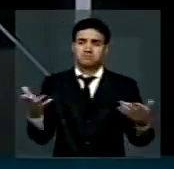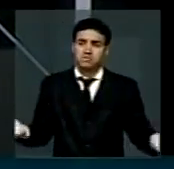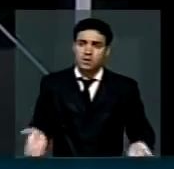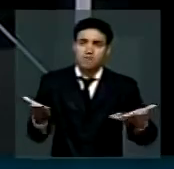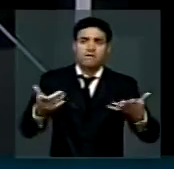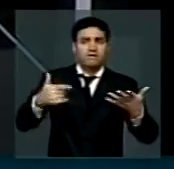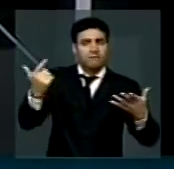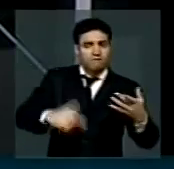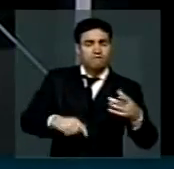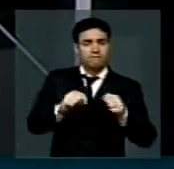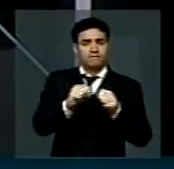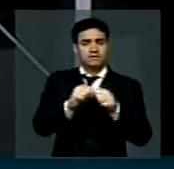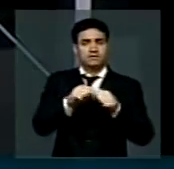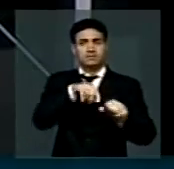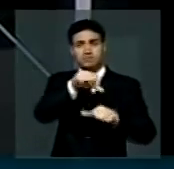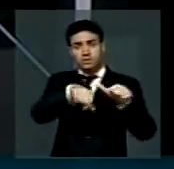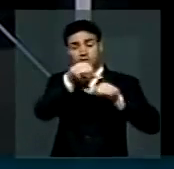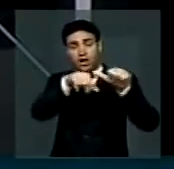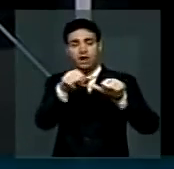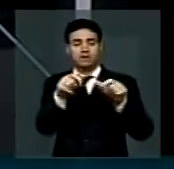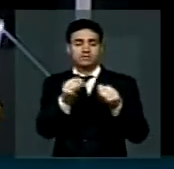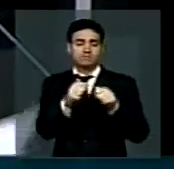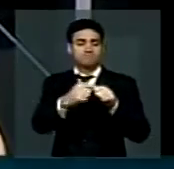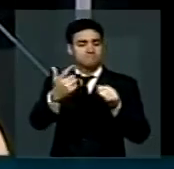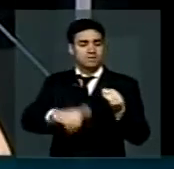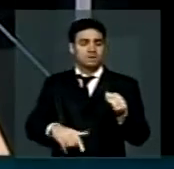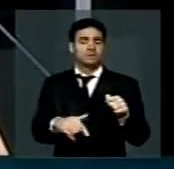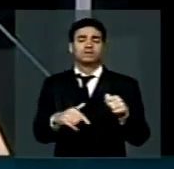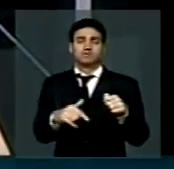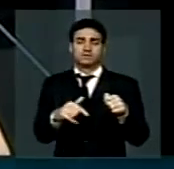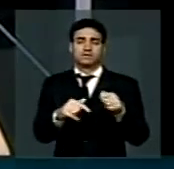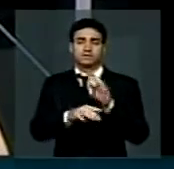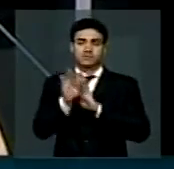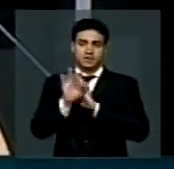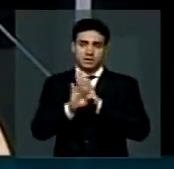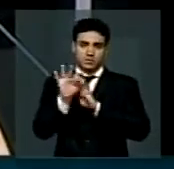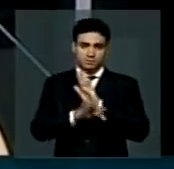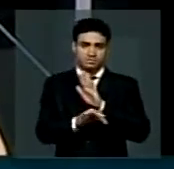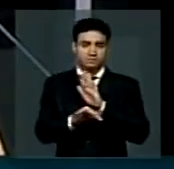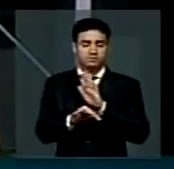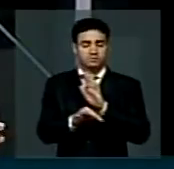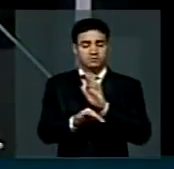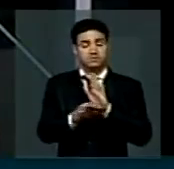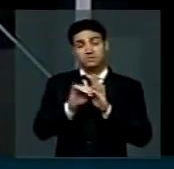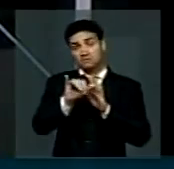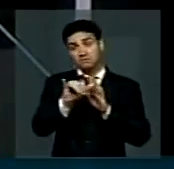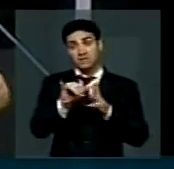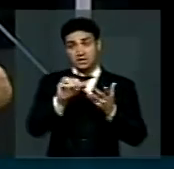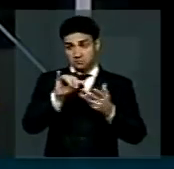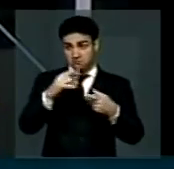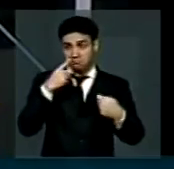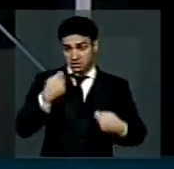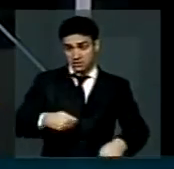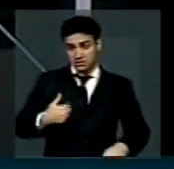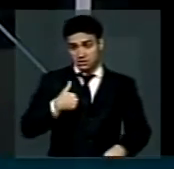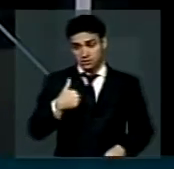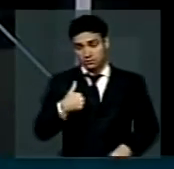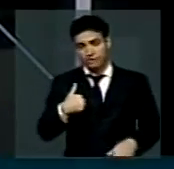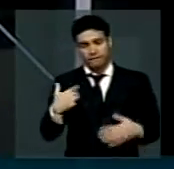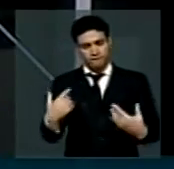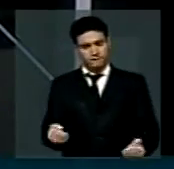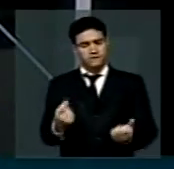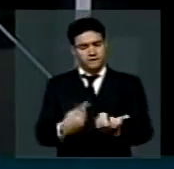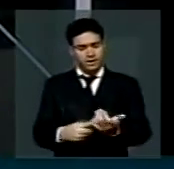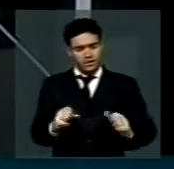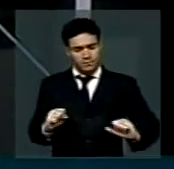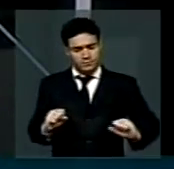as mudanças que fizerem necessário no texto. No que se depender de mim, vamos nos empenhar